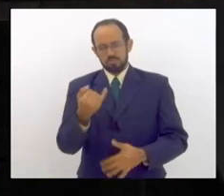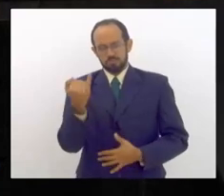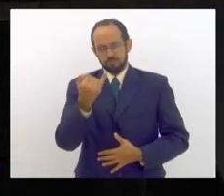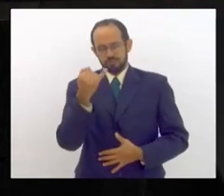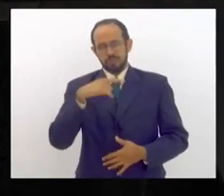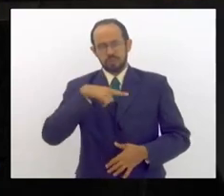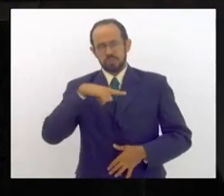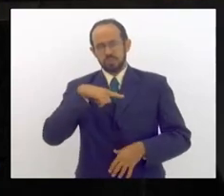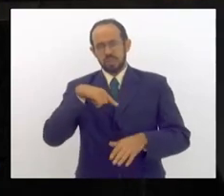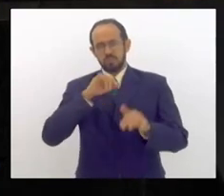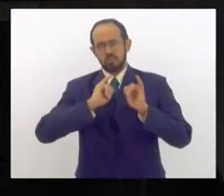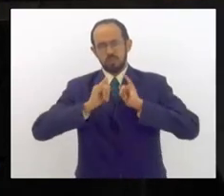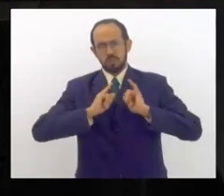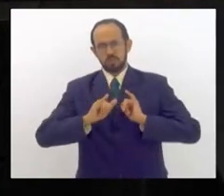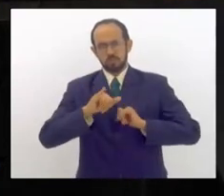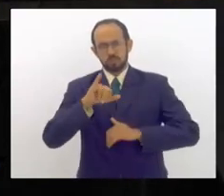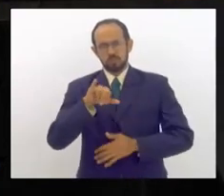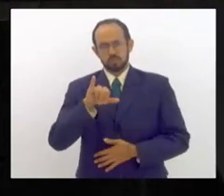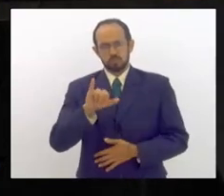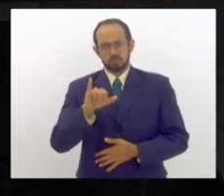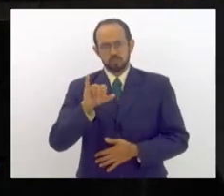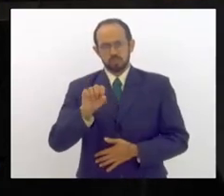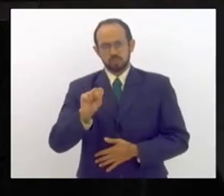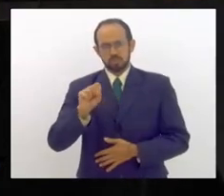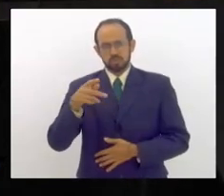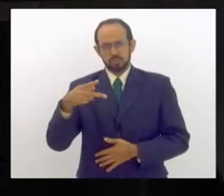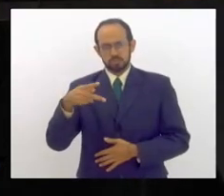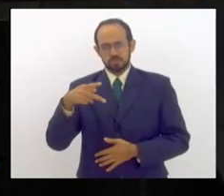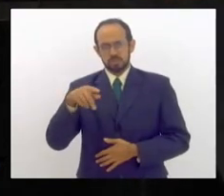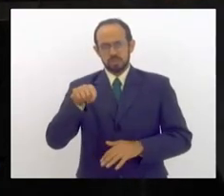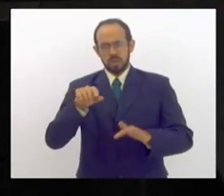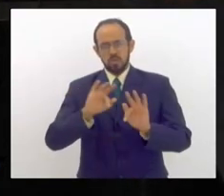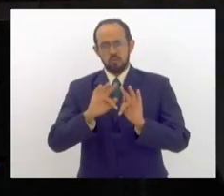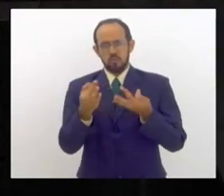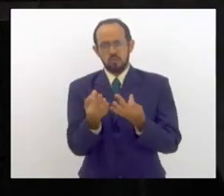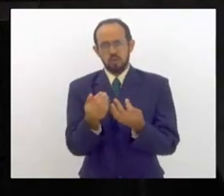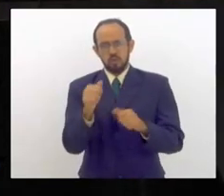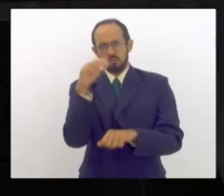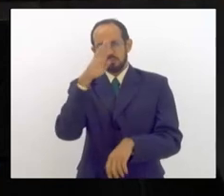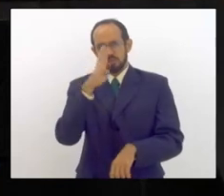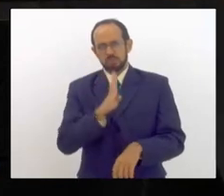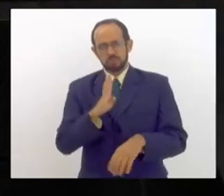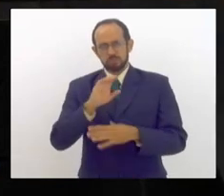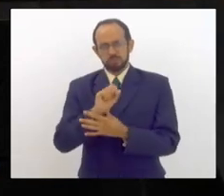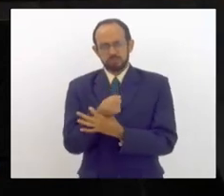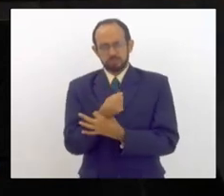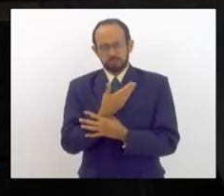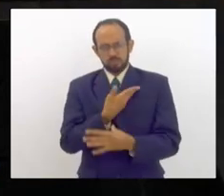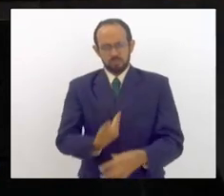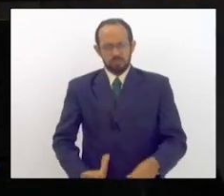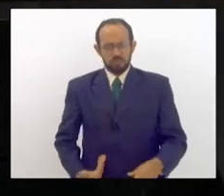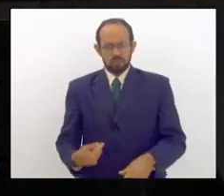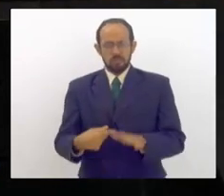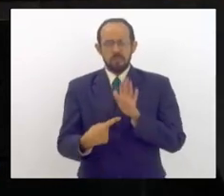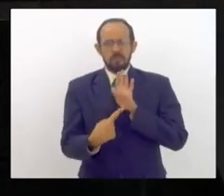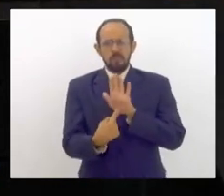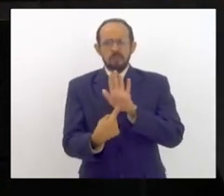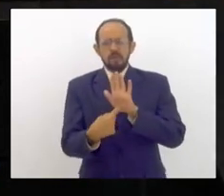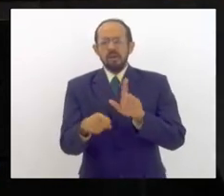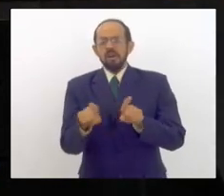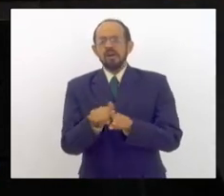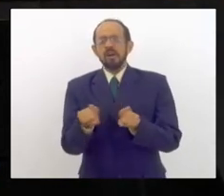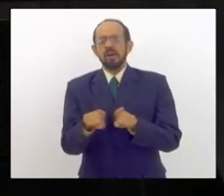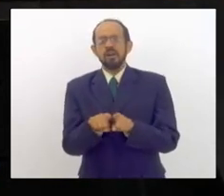ISP, senhora presidenta, do Fórum Brasileiro de Segurança Pública, que mostra, também, são dois